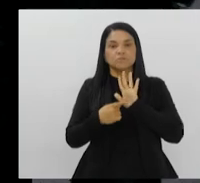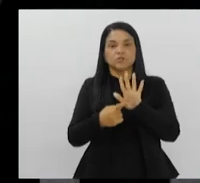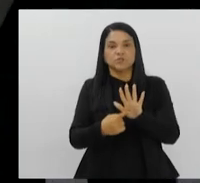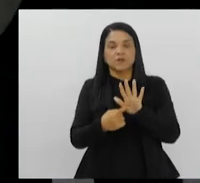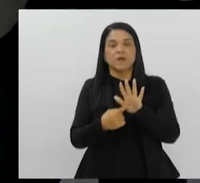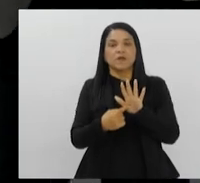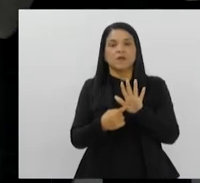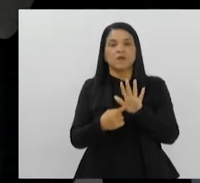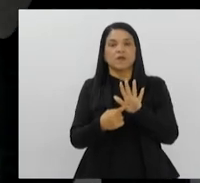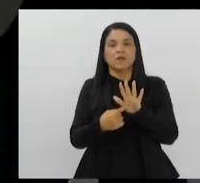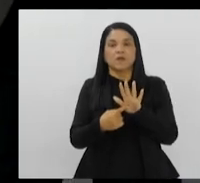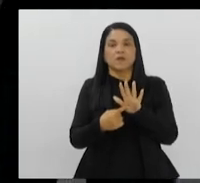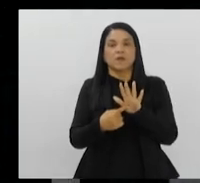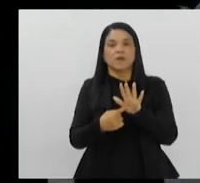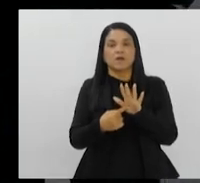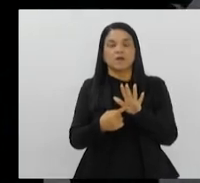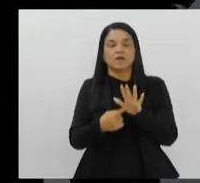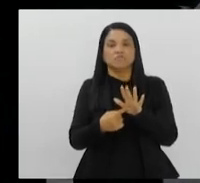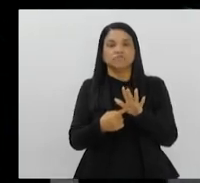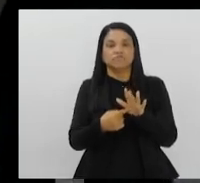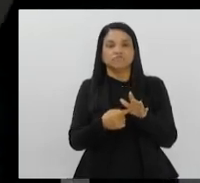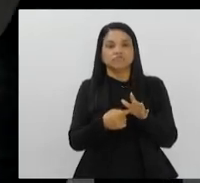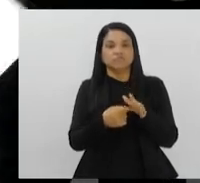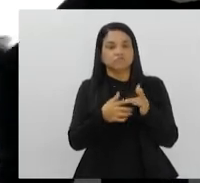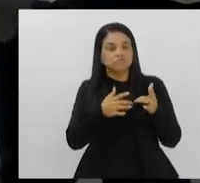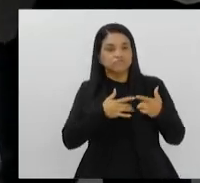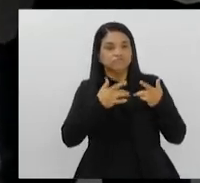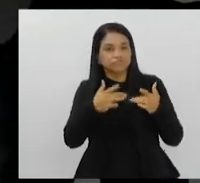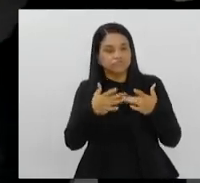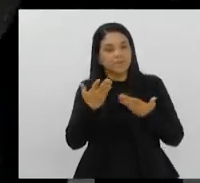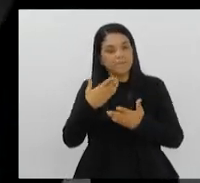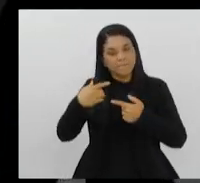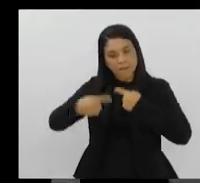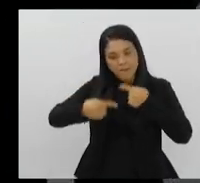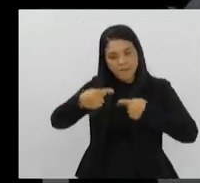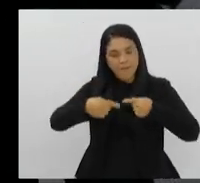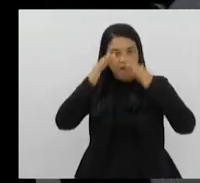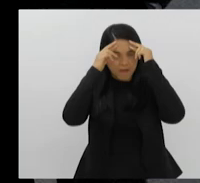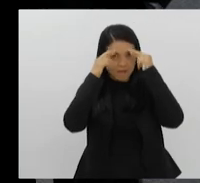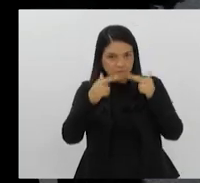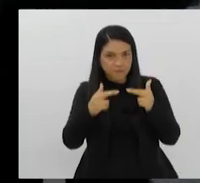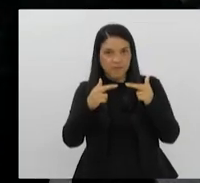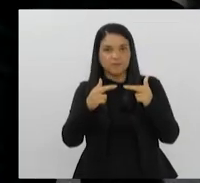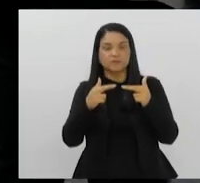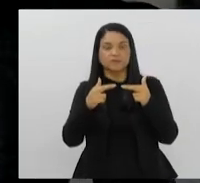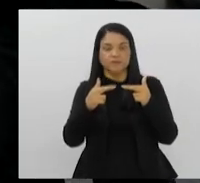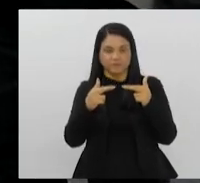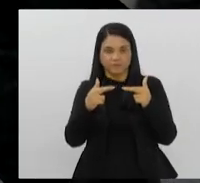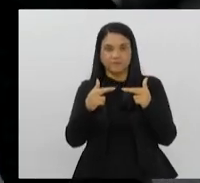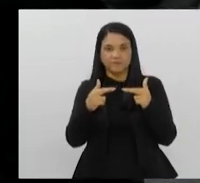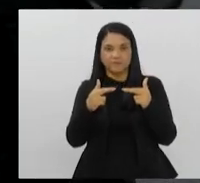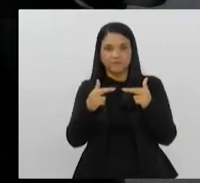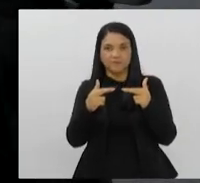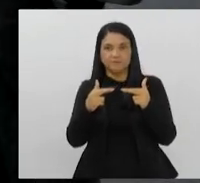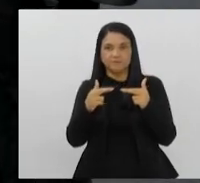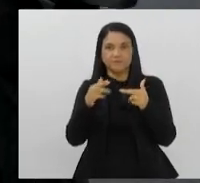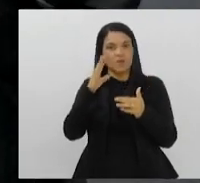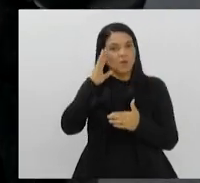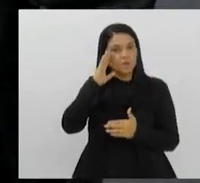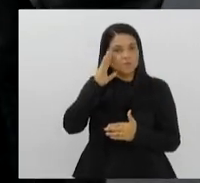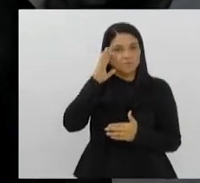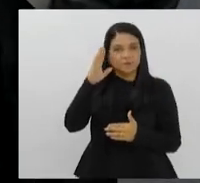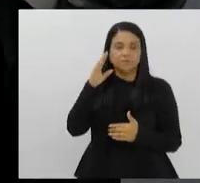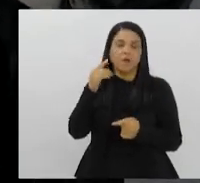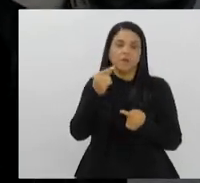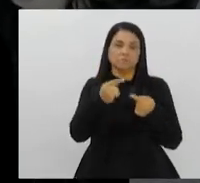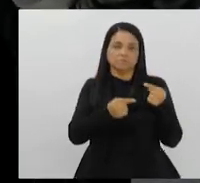ter, além do decoro, cortesia no debate, né, respeito aos colegas, porque isso é importante para o nosso